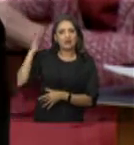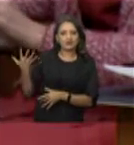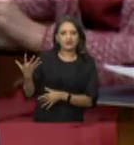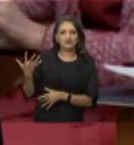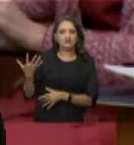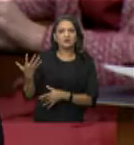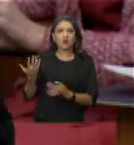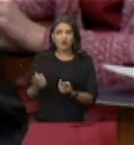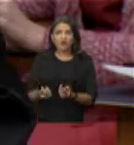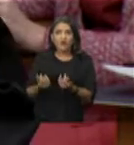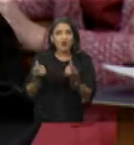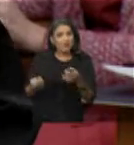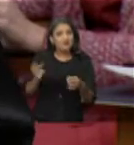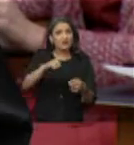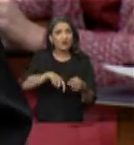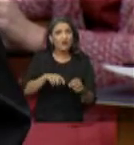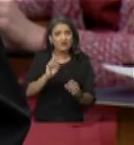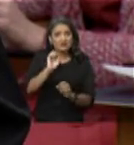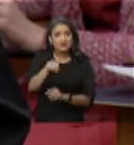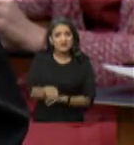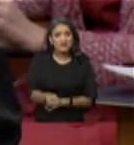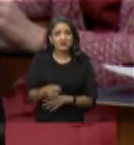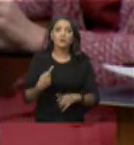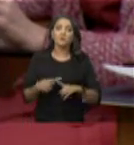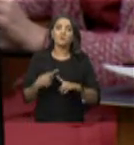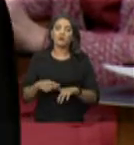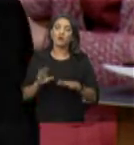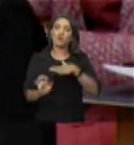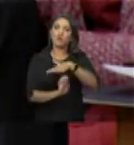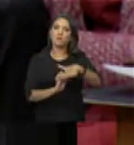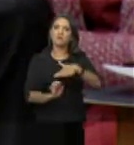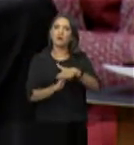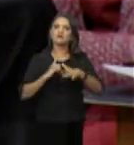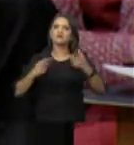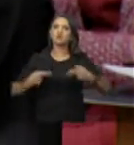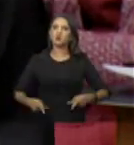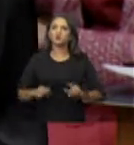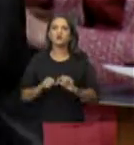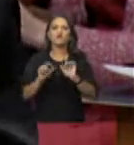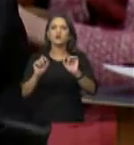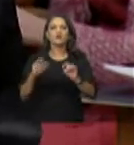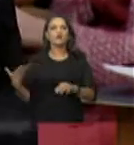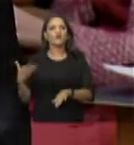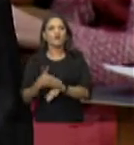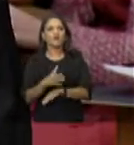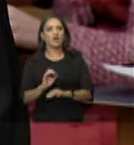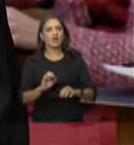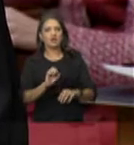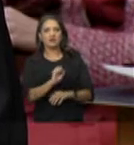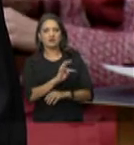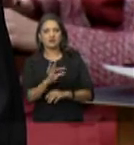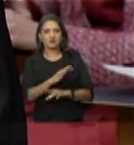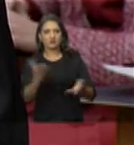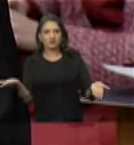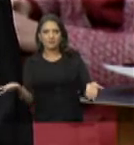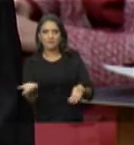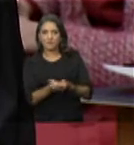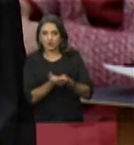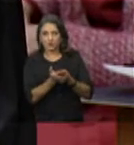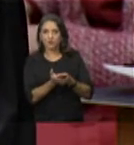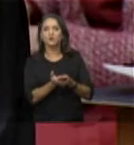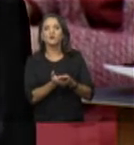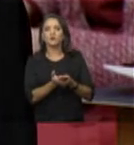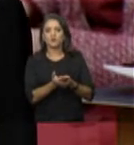restituídos sobretudo diante da postura da empresa que veio ao Supremo Tribunal Federal a sua